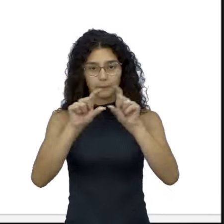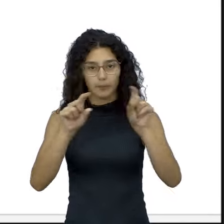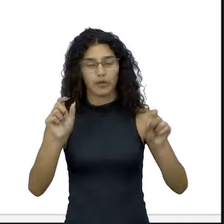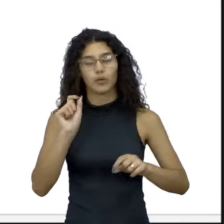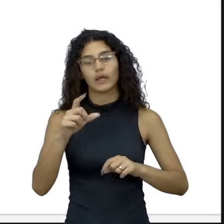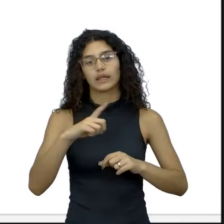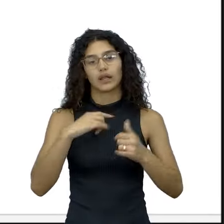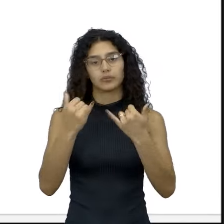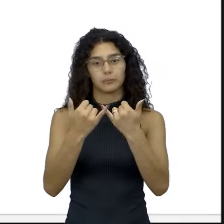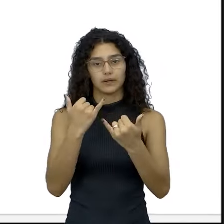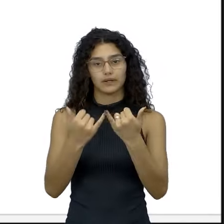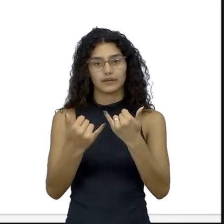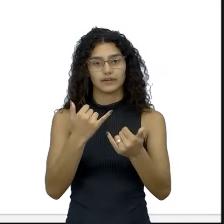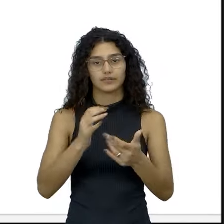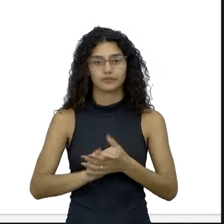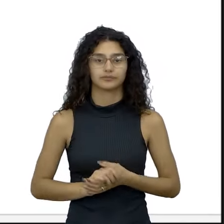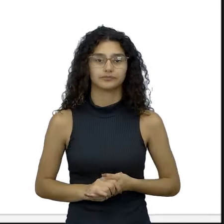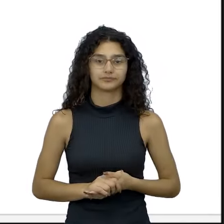têm em comum.